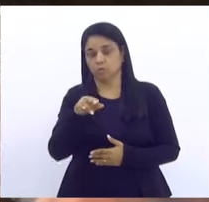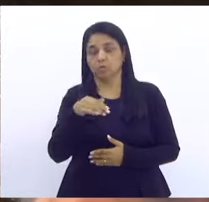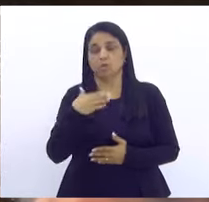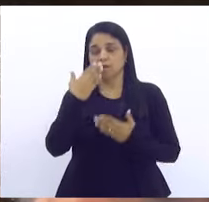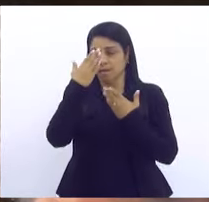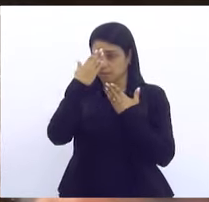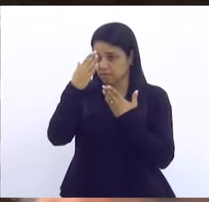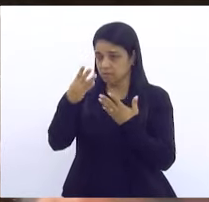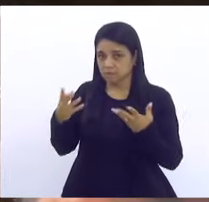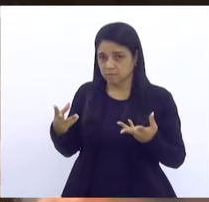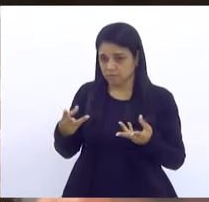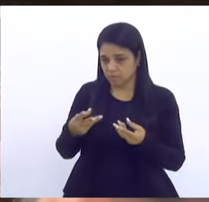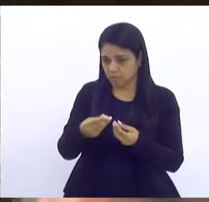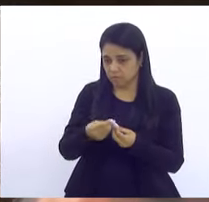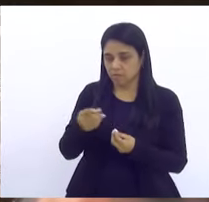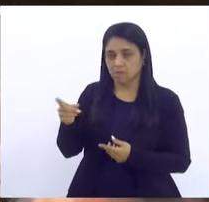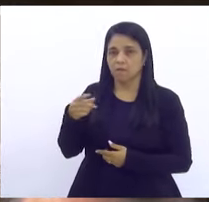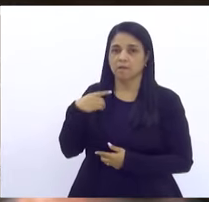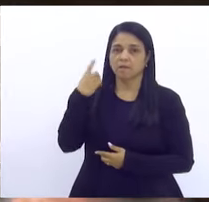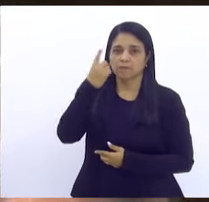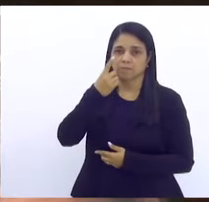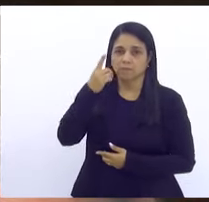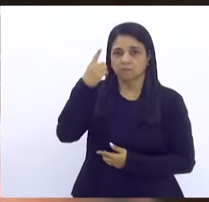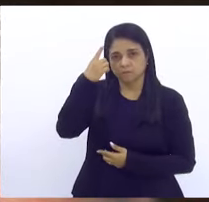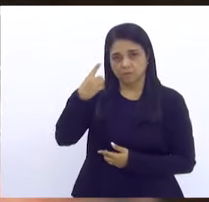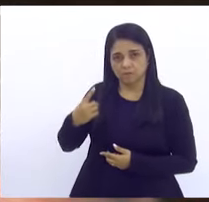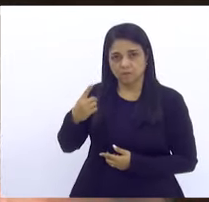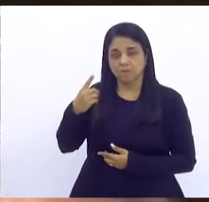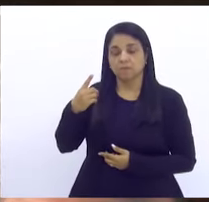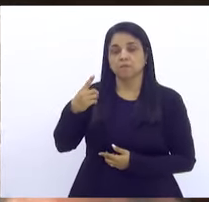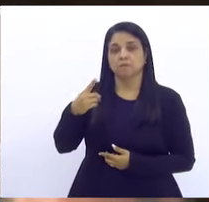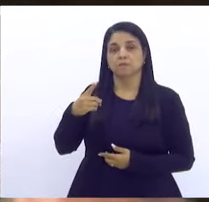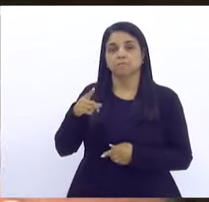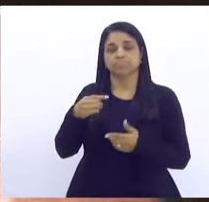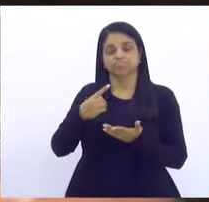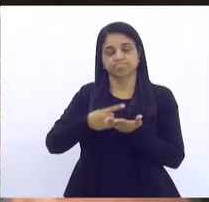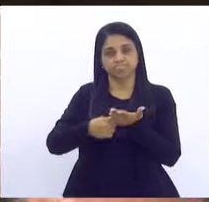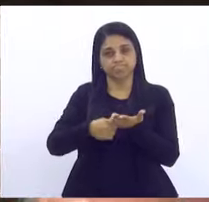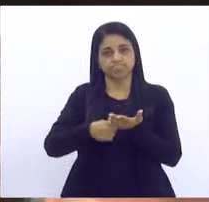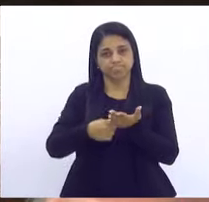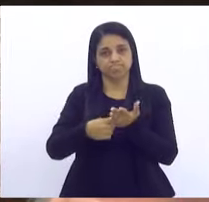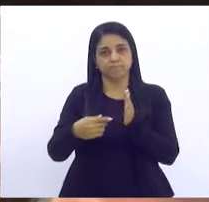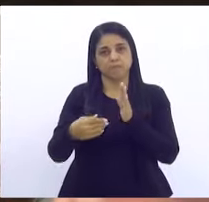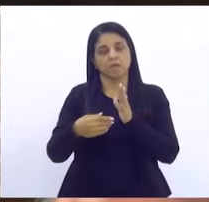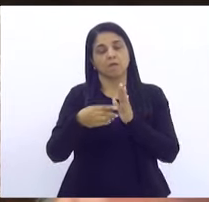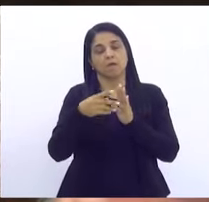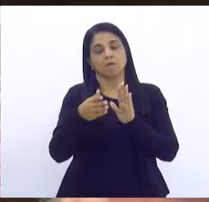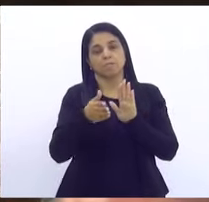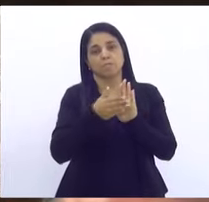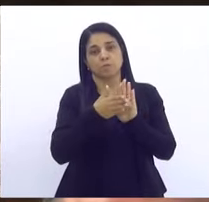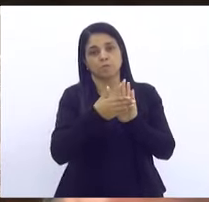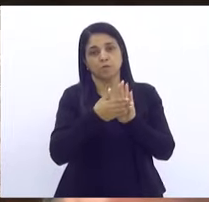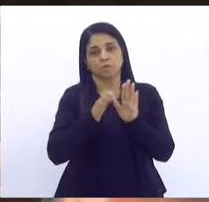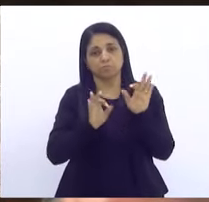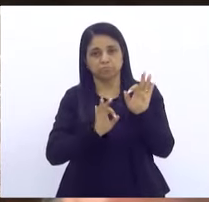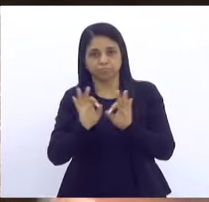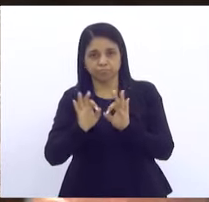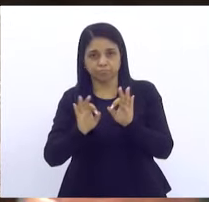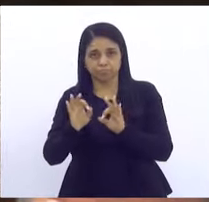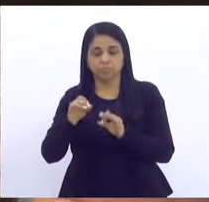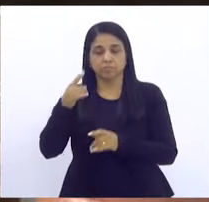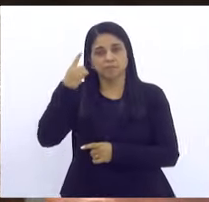agradecer a sensibilidade da deputada Dani Monteiro e firmar o compromisso que a proposta a ser elaborada pela deputada Dani Monteiro, a gente